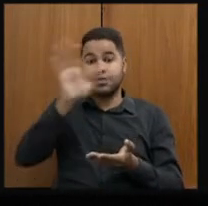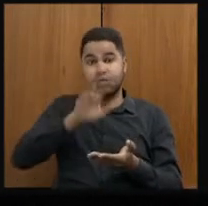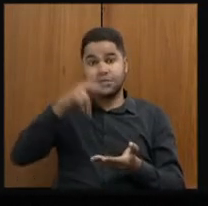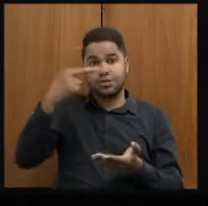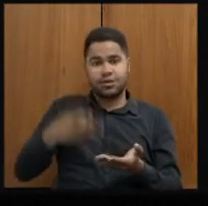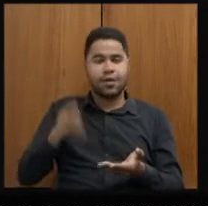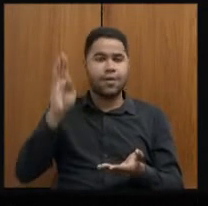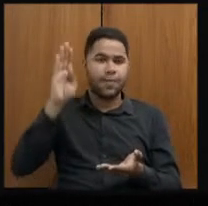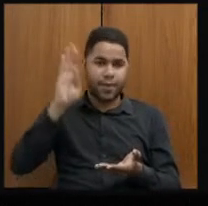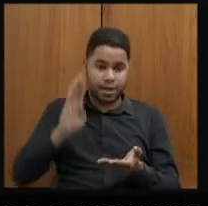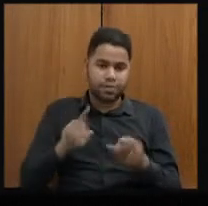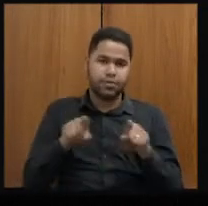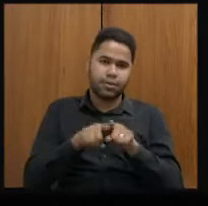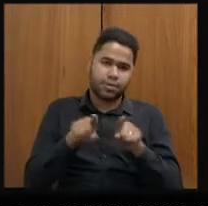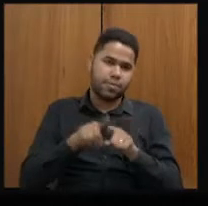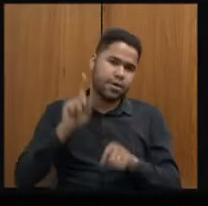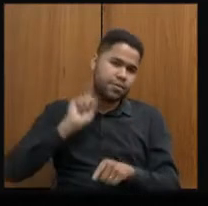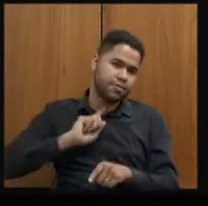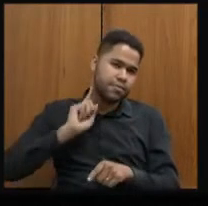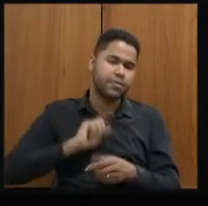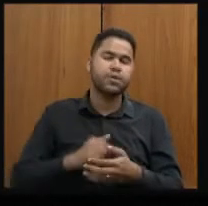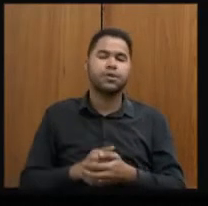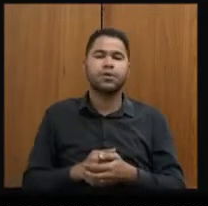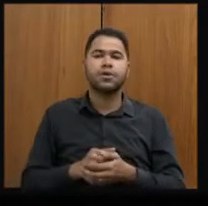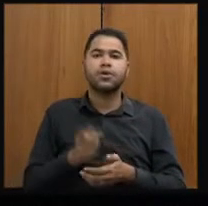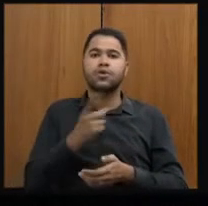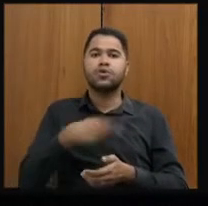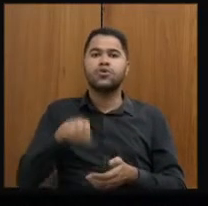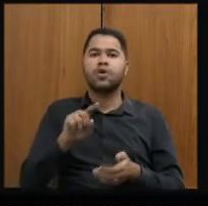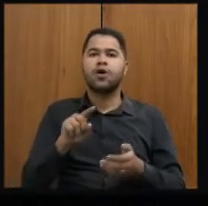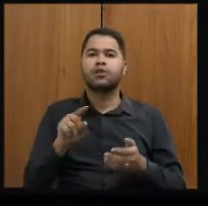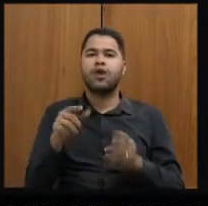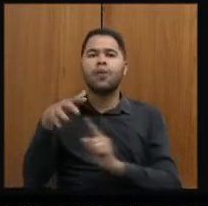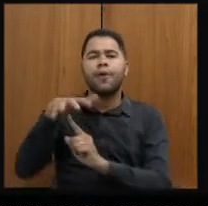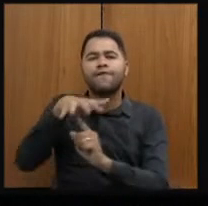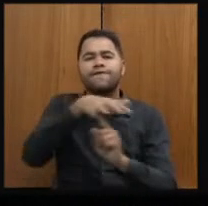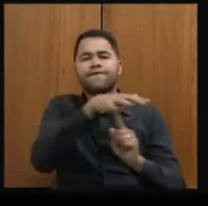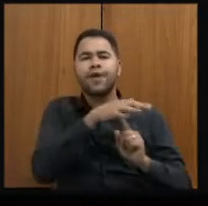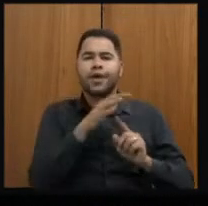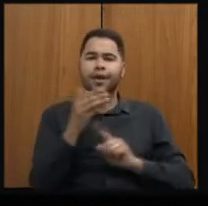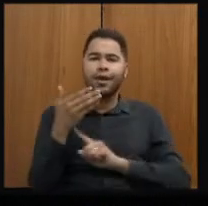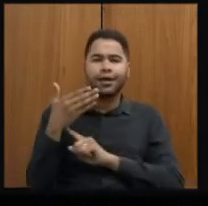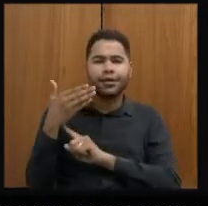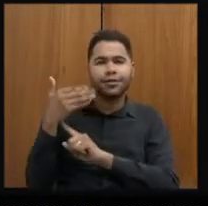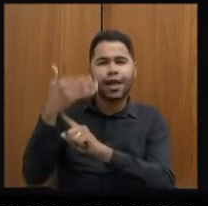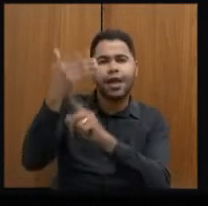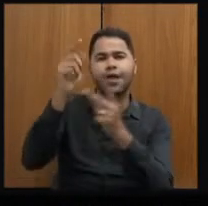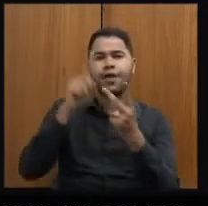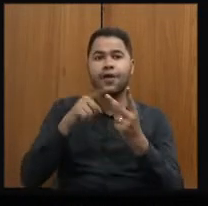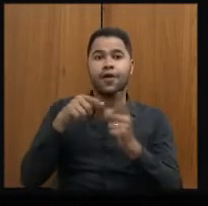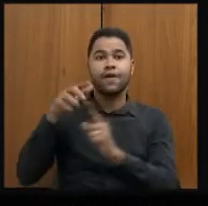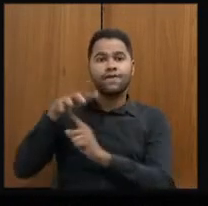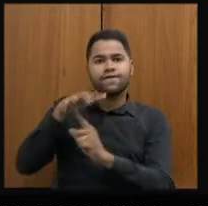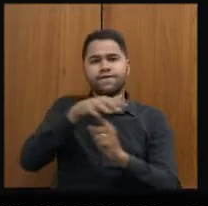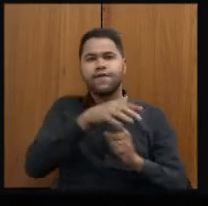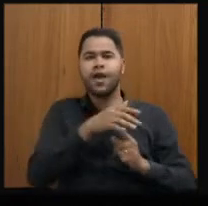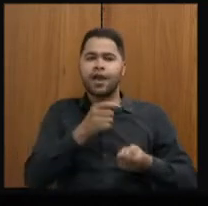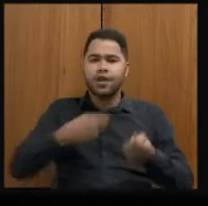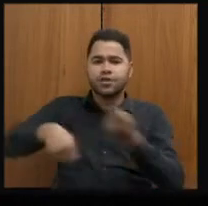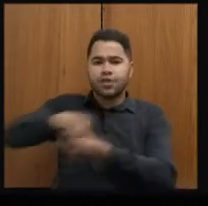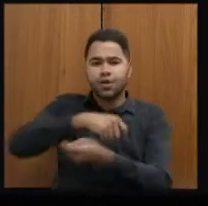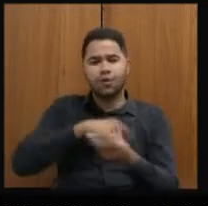e mineira né onde a gente tem uma feira de tecnologia a gente tem feira de negócios de produtos